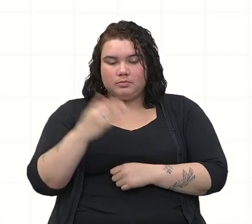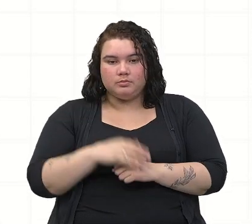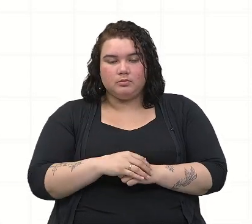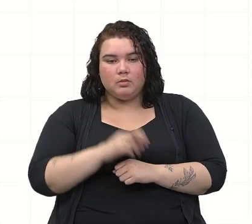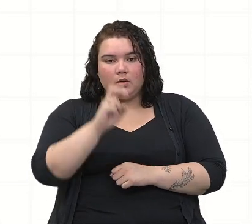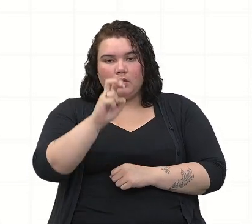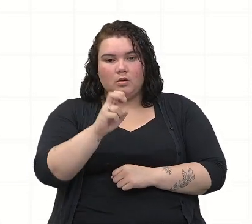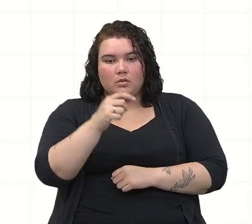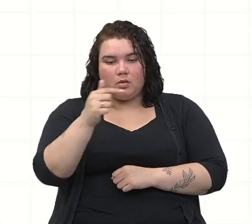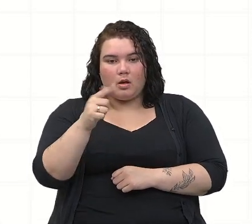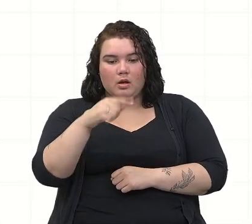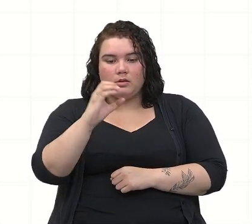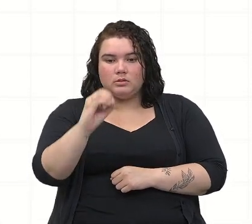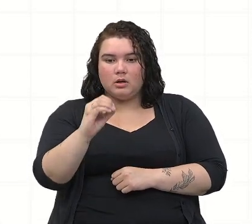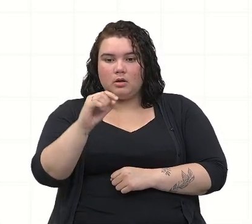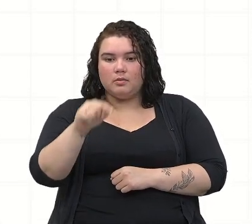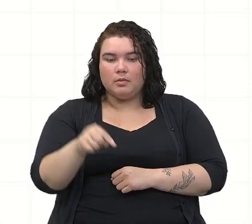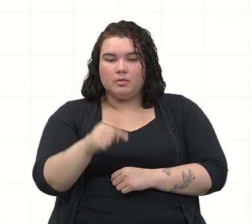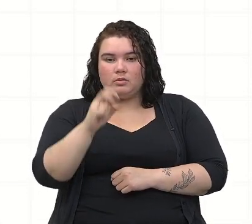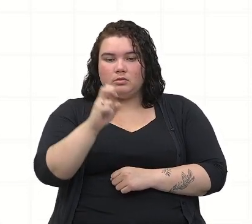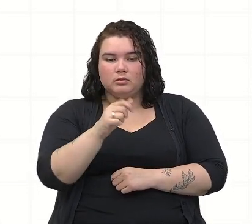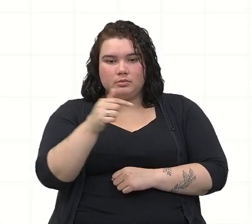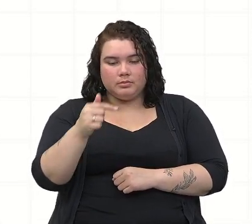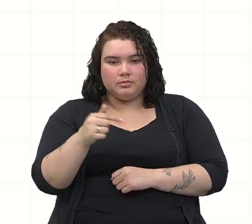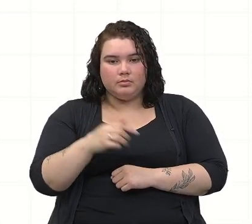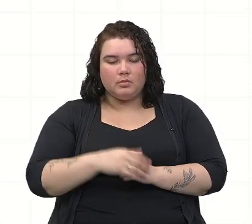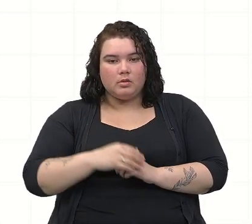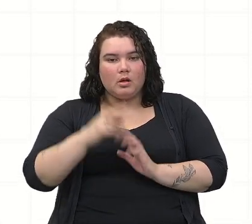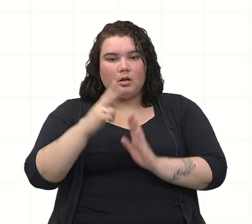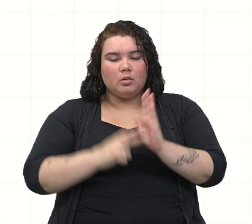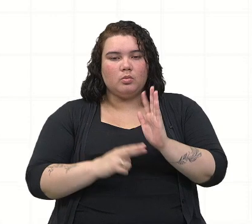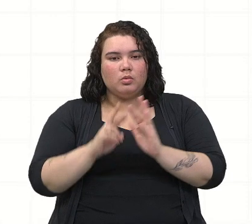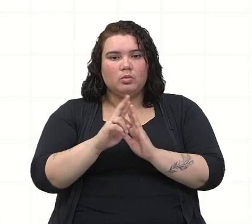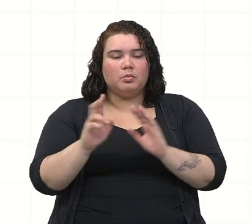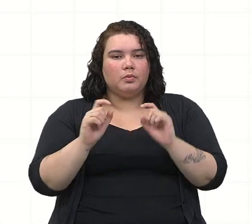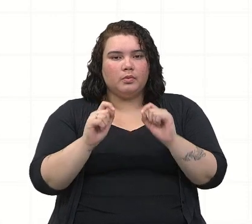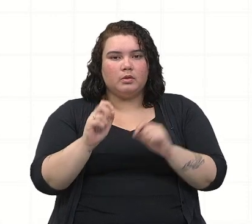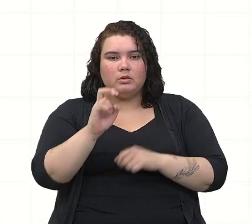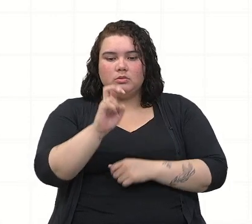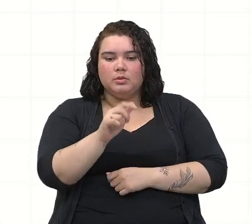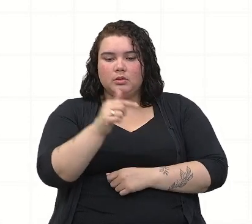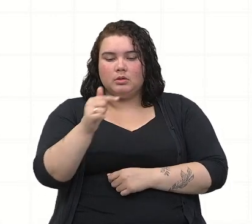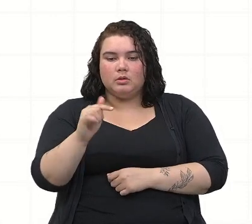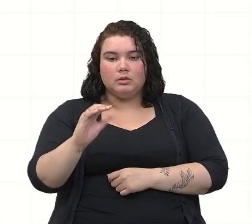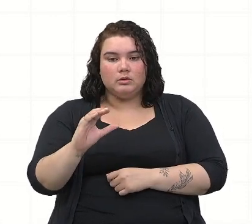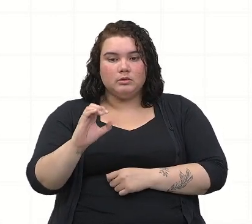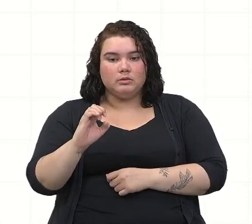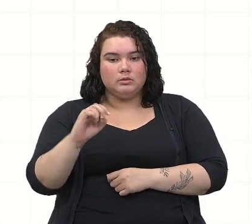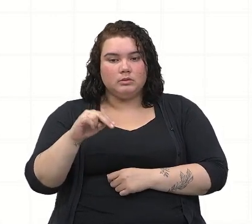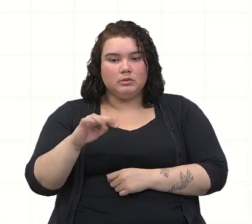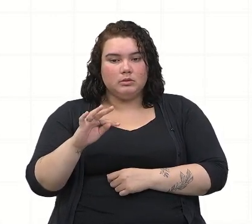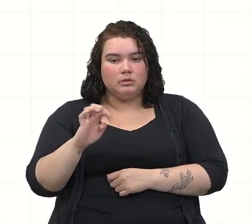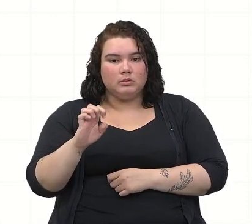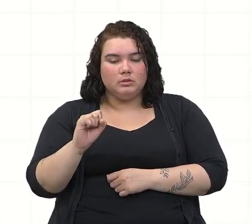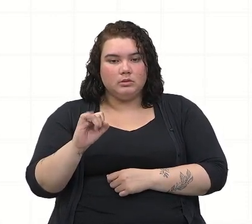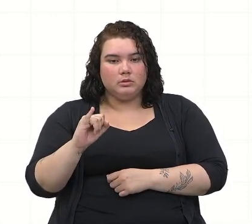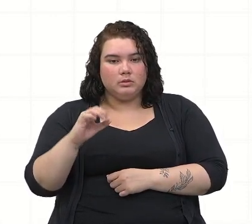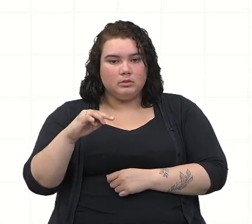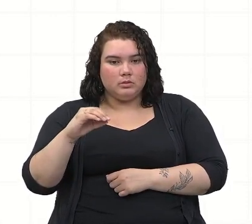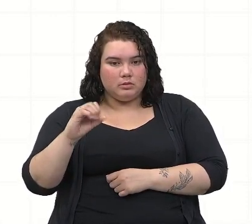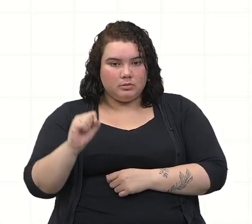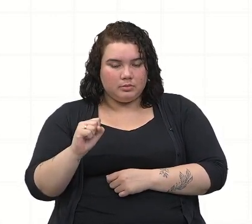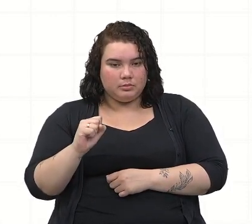57 centésimos, ó. Até na leitura aqui da fração, quando nós sabemos fazer a leitura da